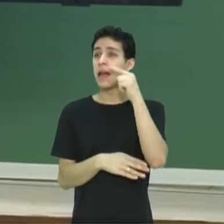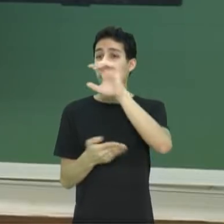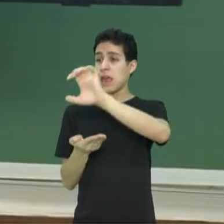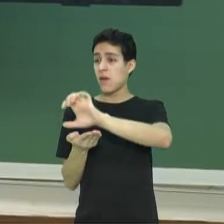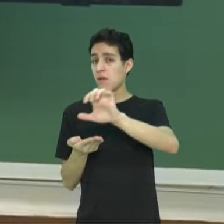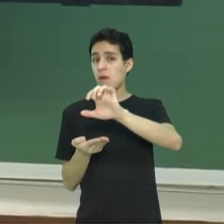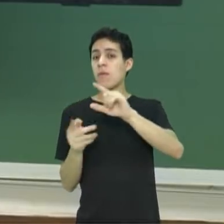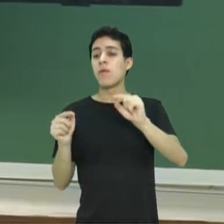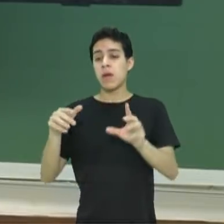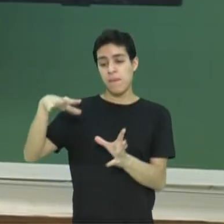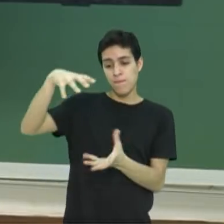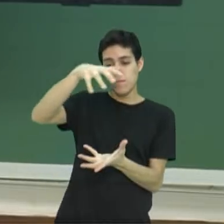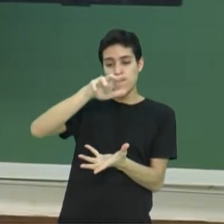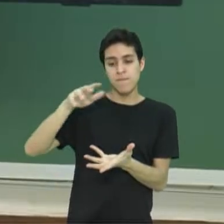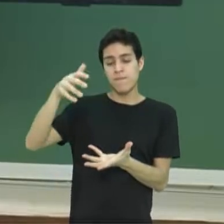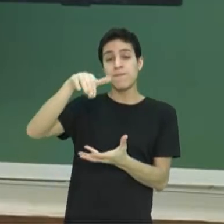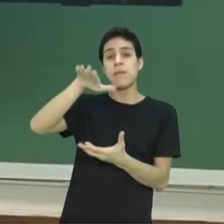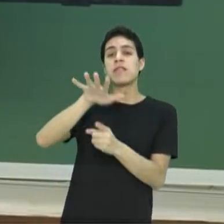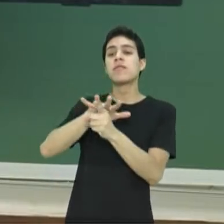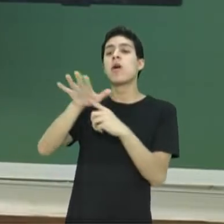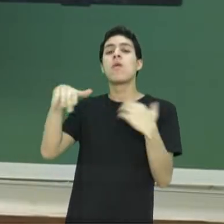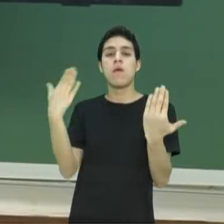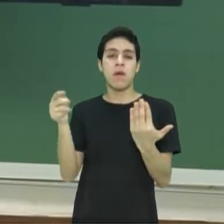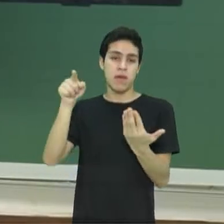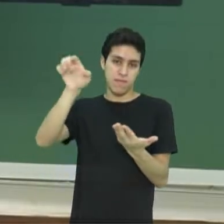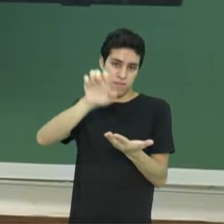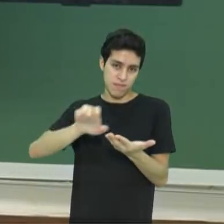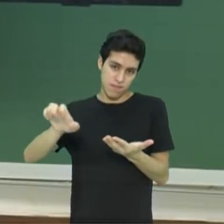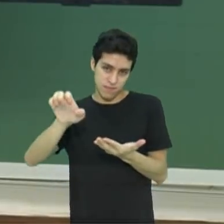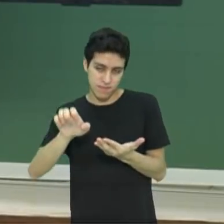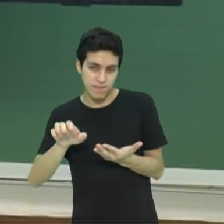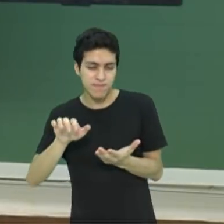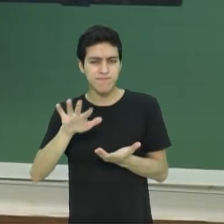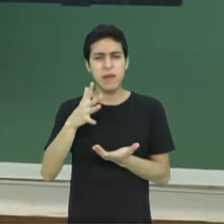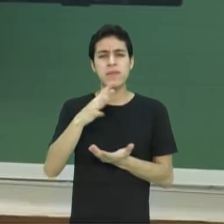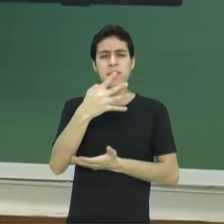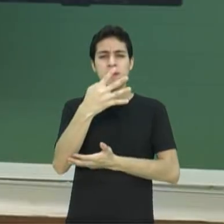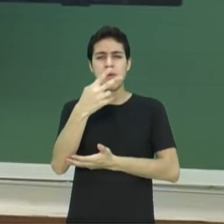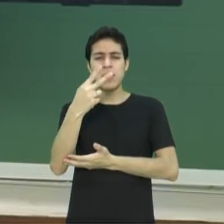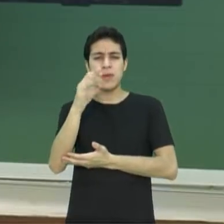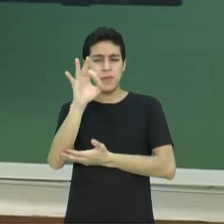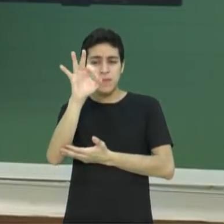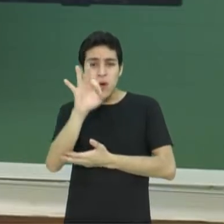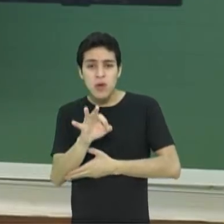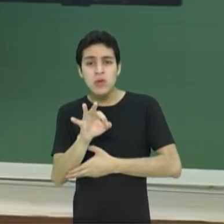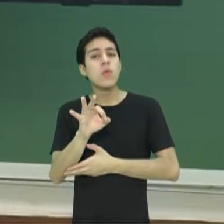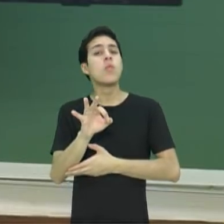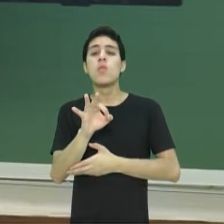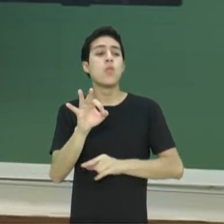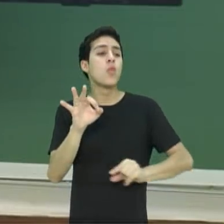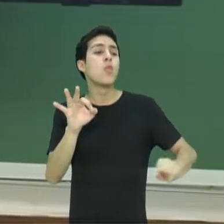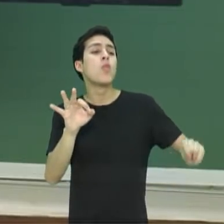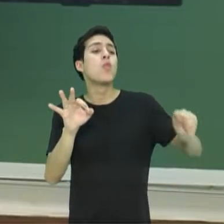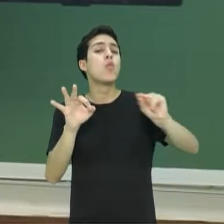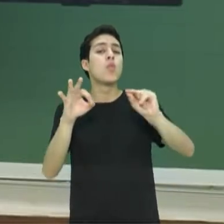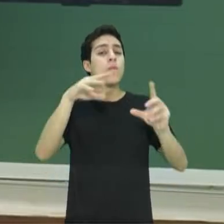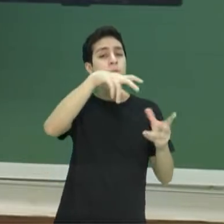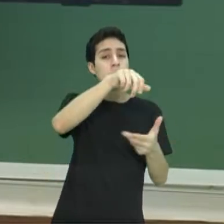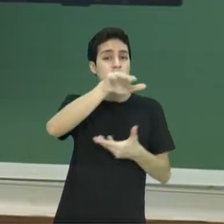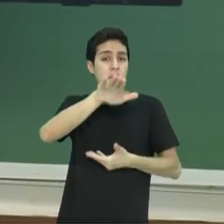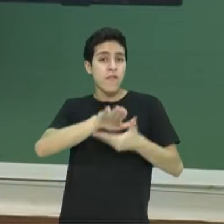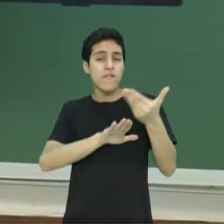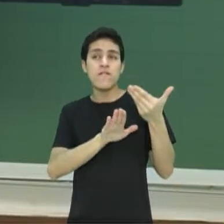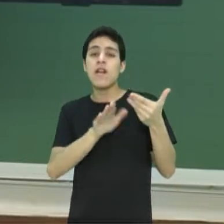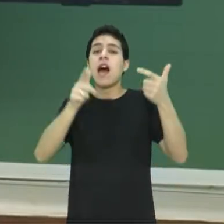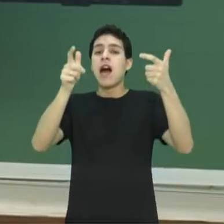mais visitado do planeta, né, e corresponde a 42% das viagens realizadas no mundo